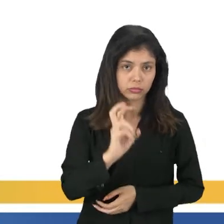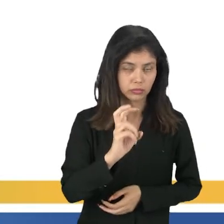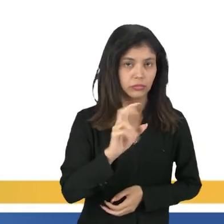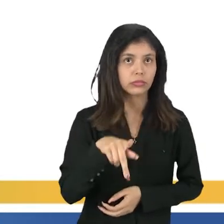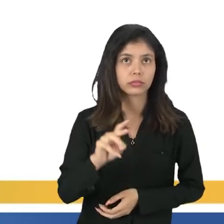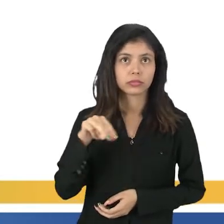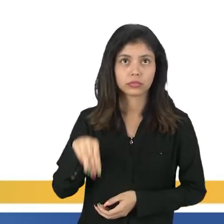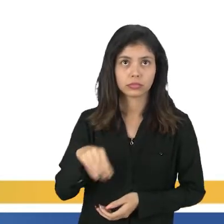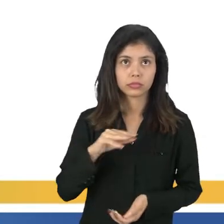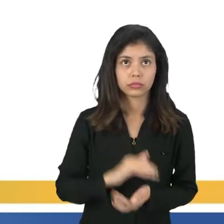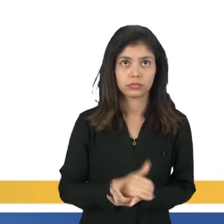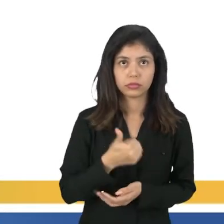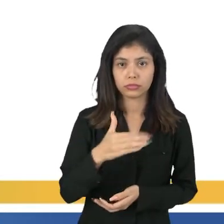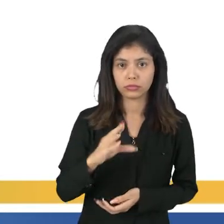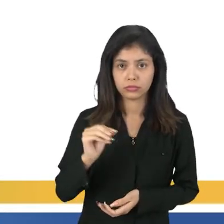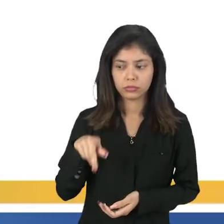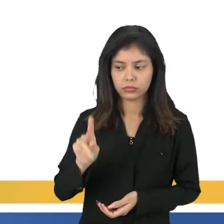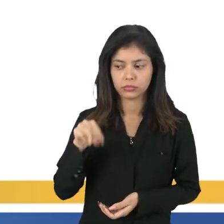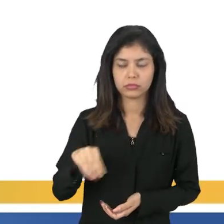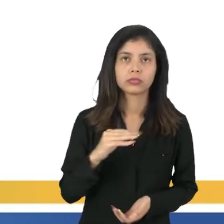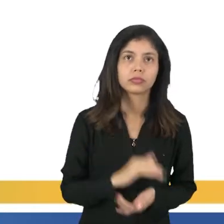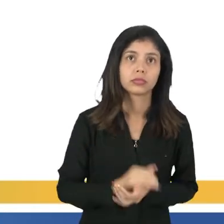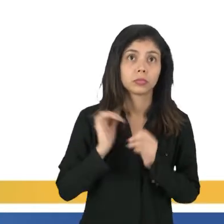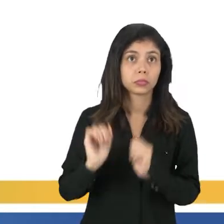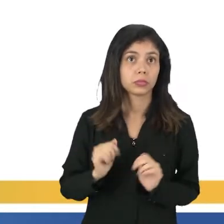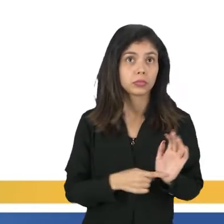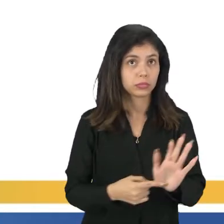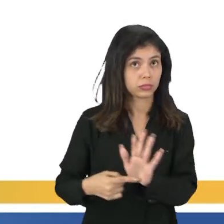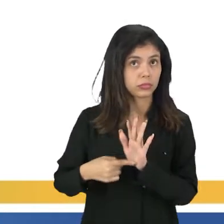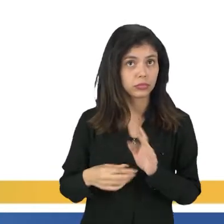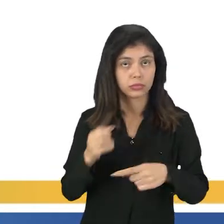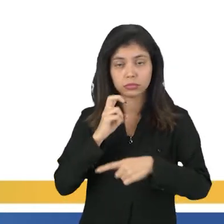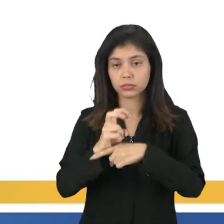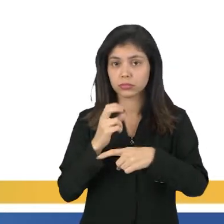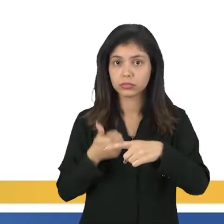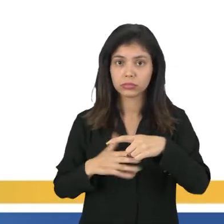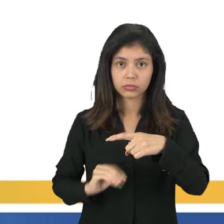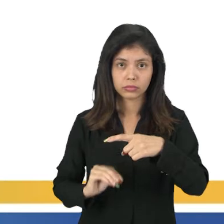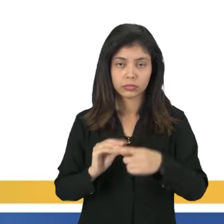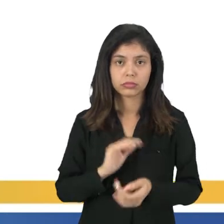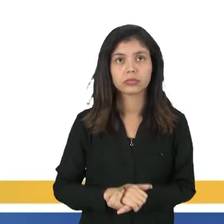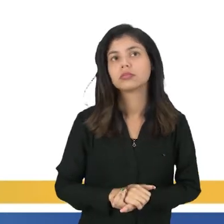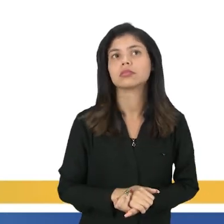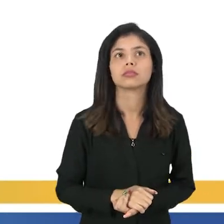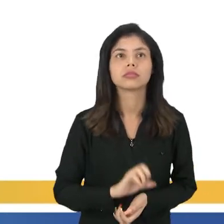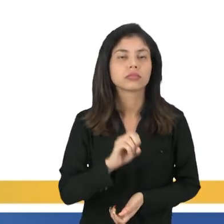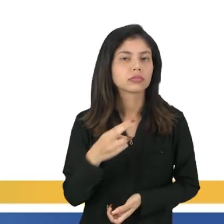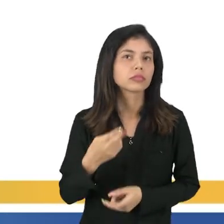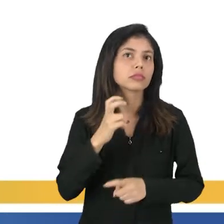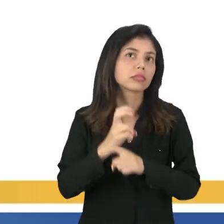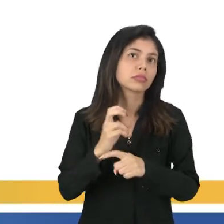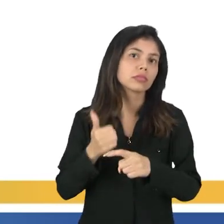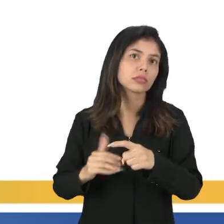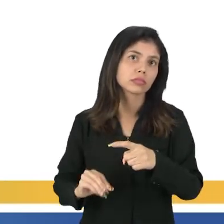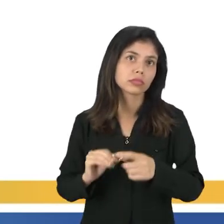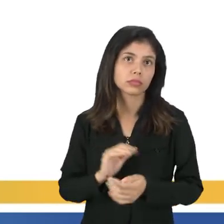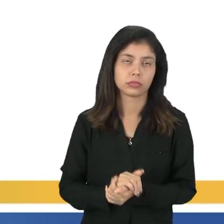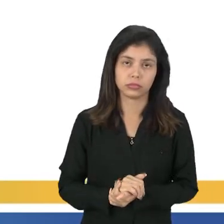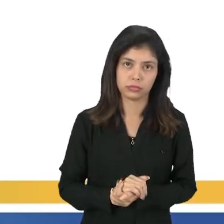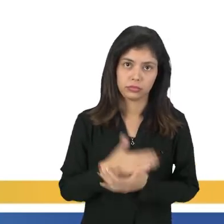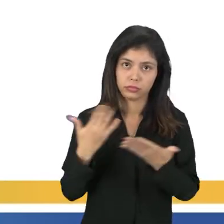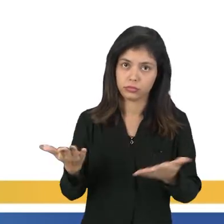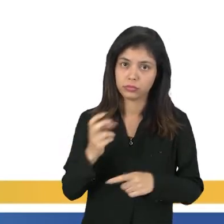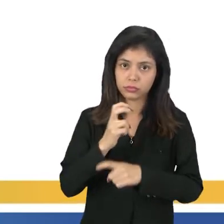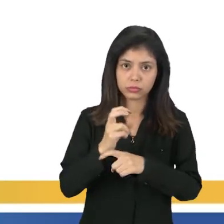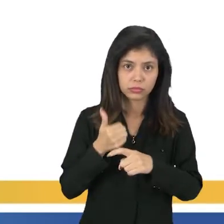ela correu 5 dos 10 km, que pode ser representada pela fração 5 décimos, ou 5 sobre 10. E